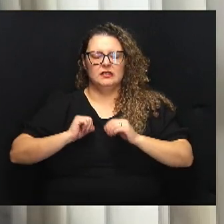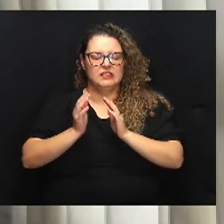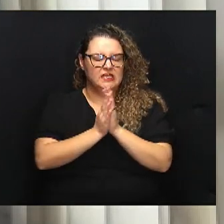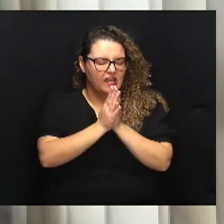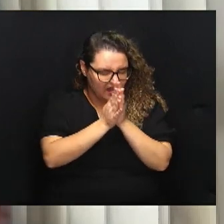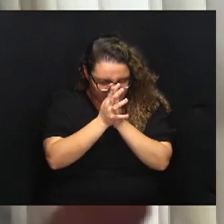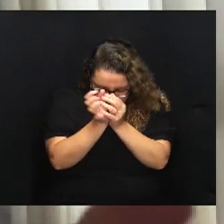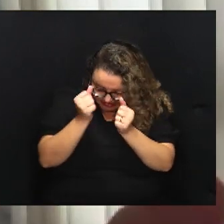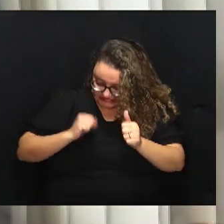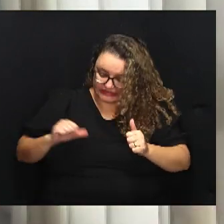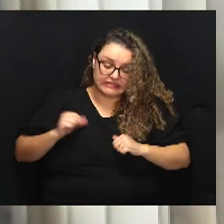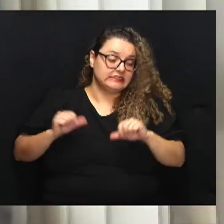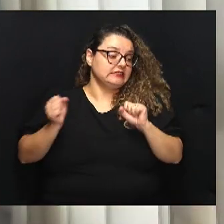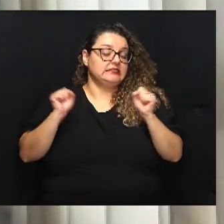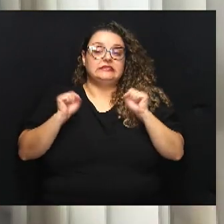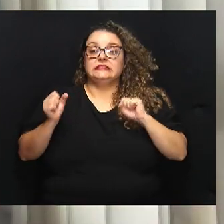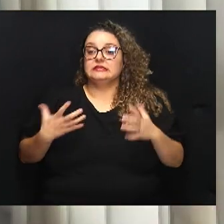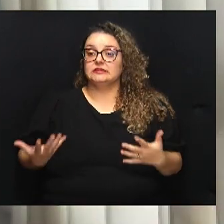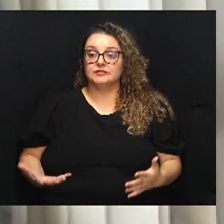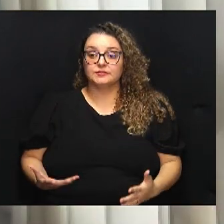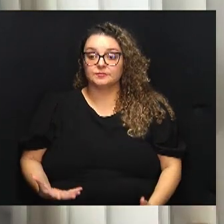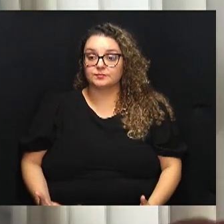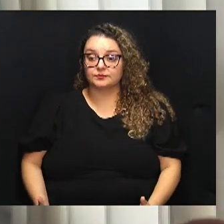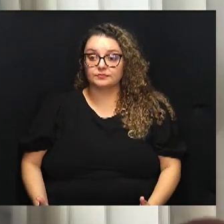vai ficar